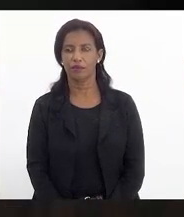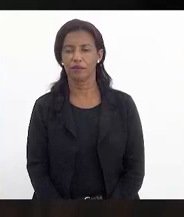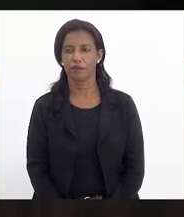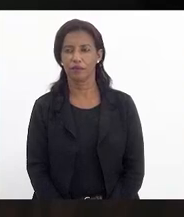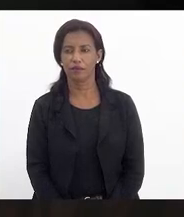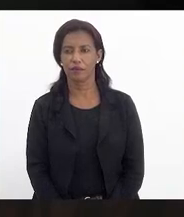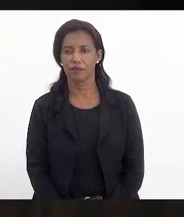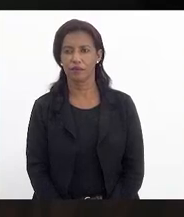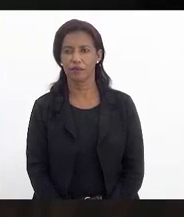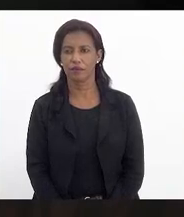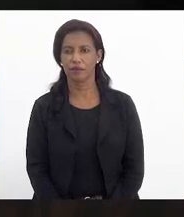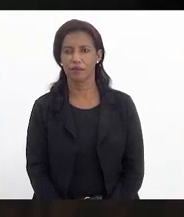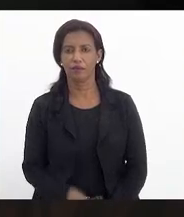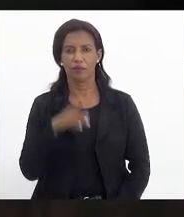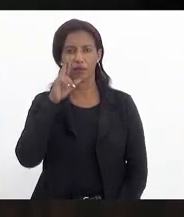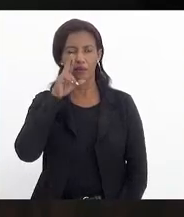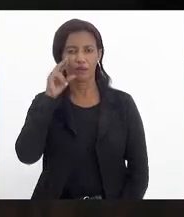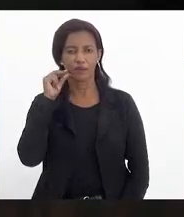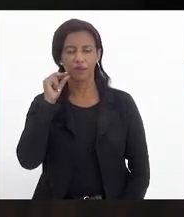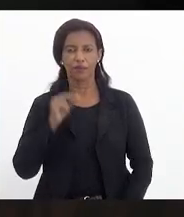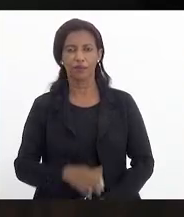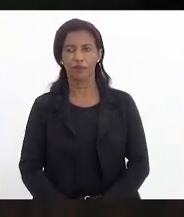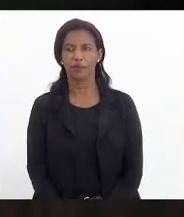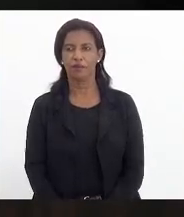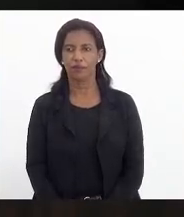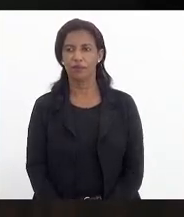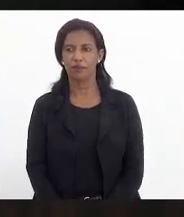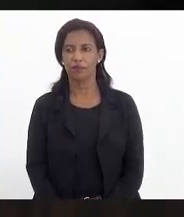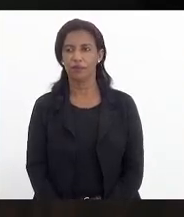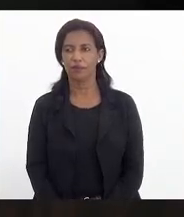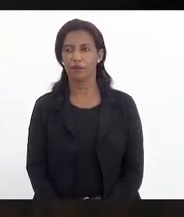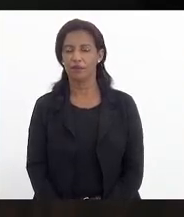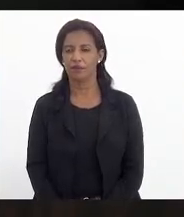3-2. Deputado Rosenberg Reis.